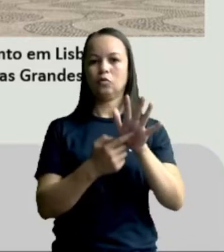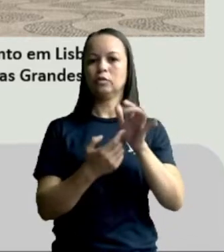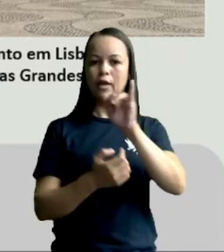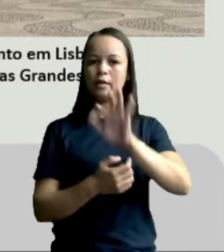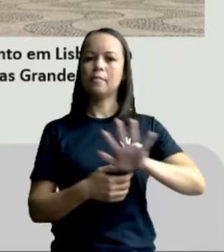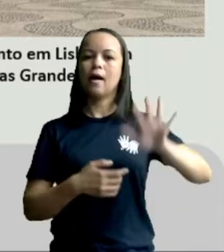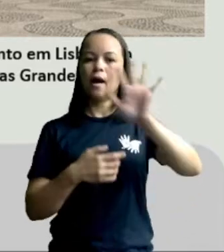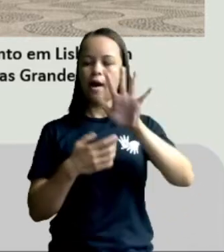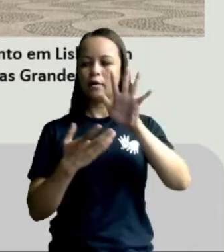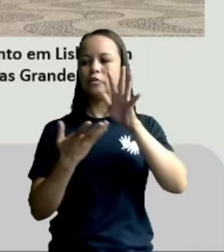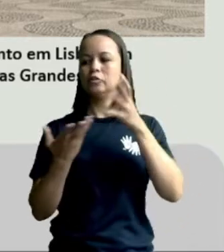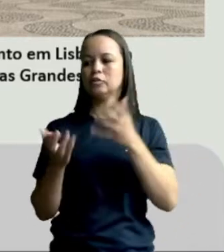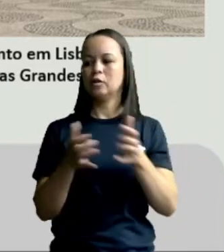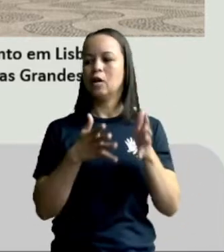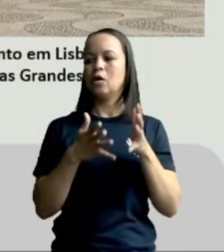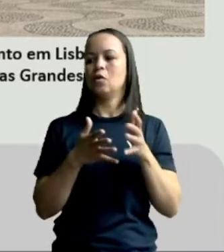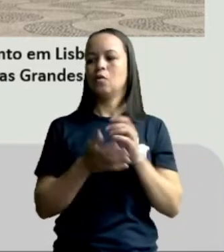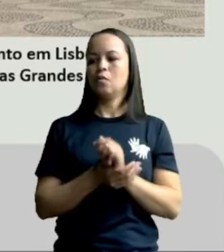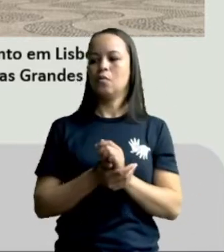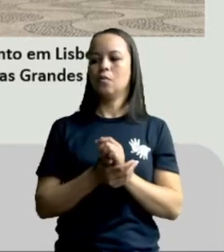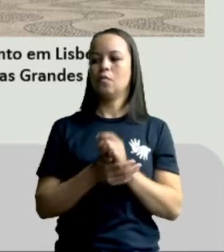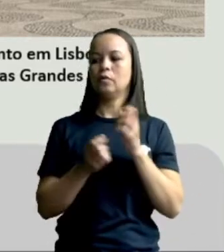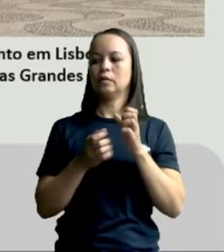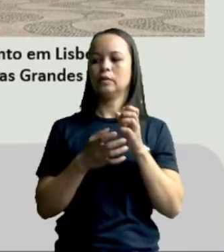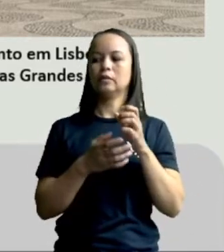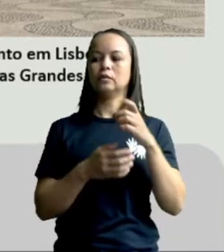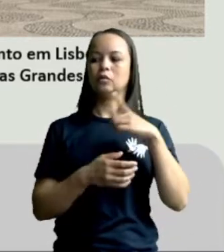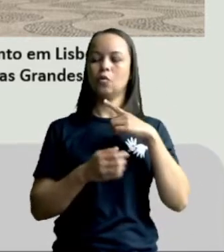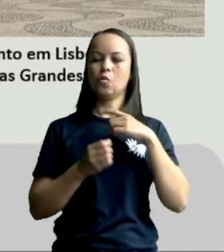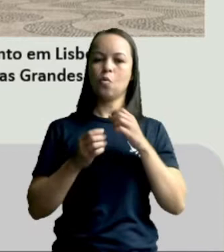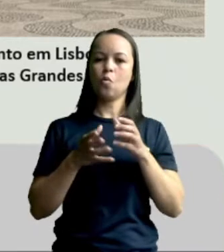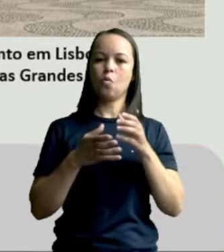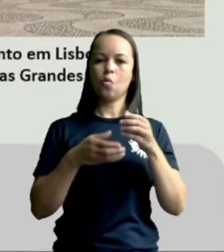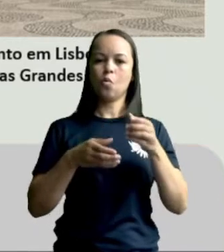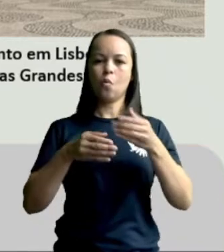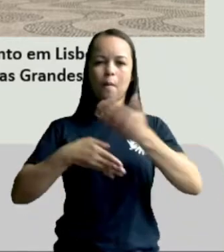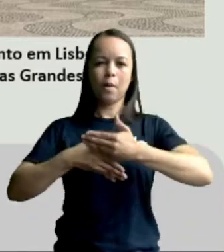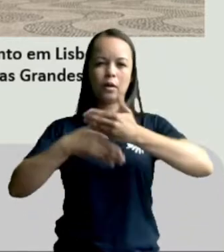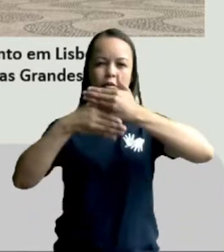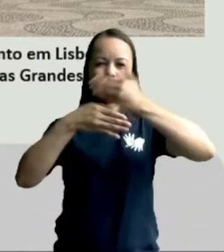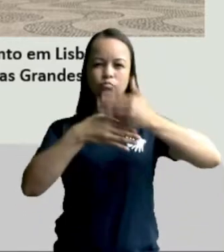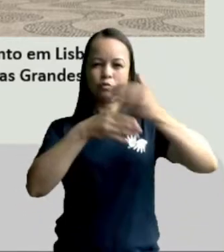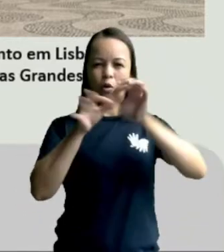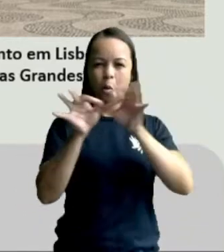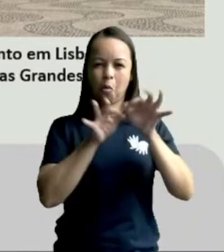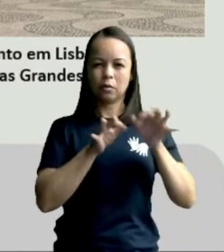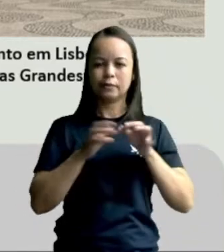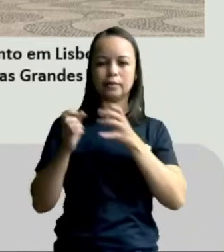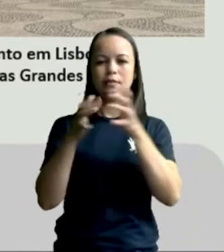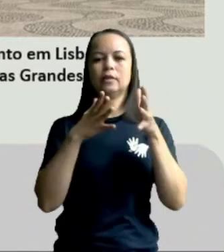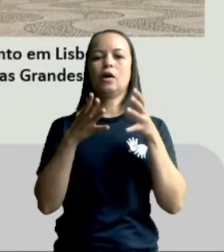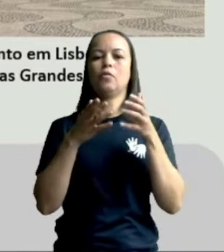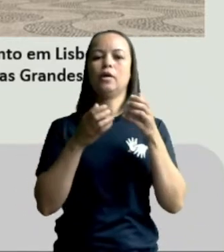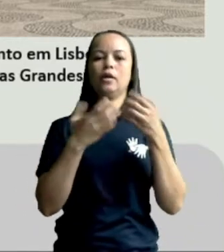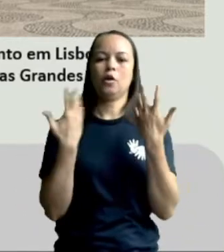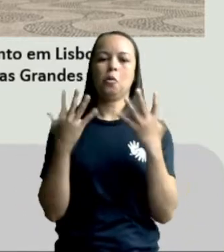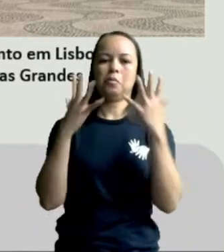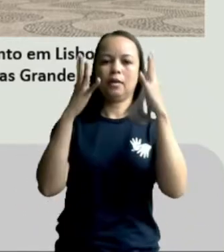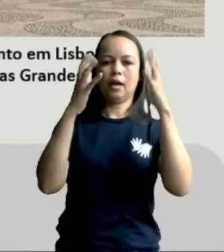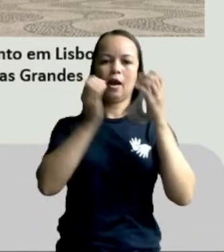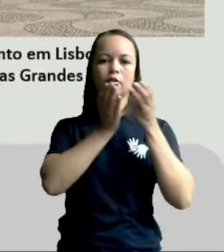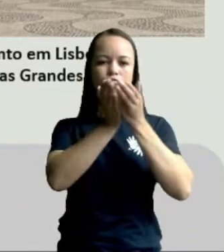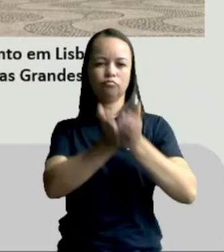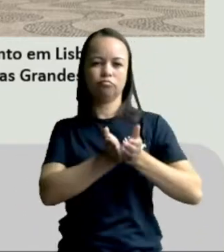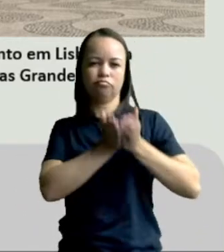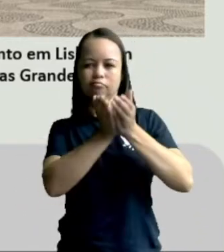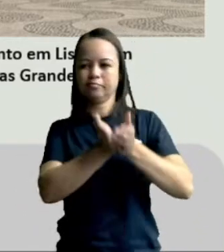padrão do descobrimento, monumento em Lisboa, em homenagem aos importantes nomes das grandes navegações. Então, veja